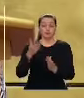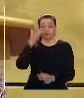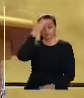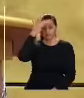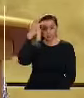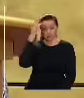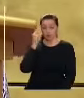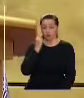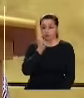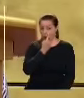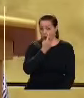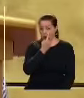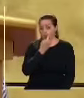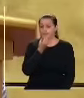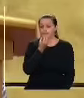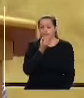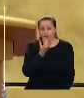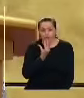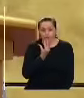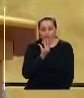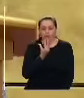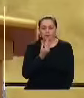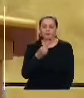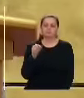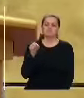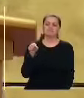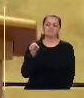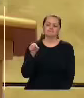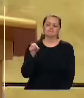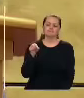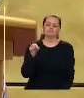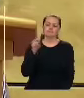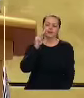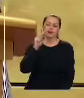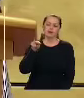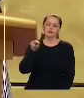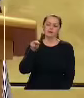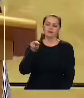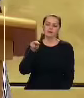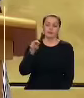olhos, ela dá mais importância